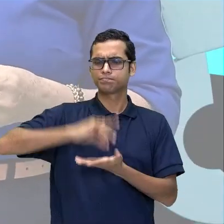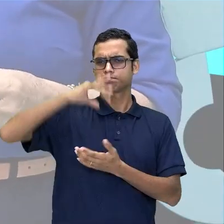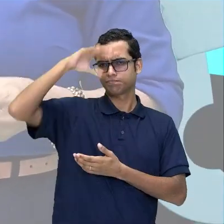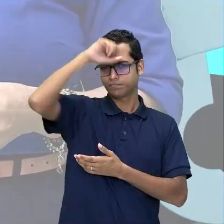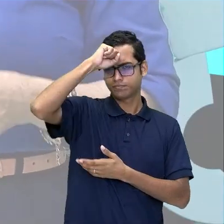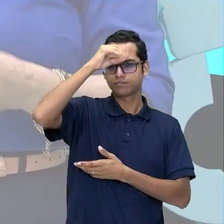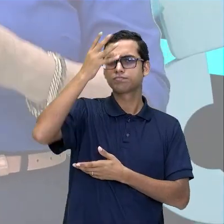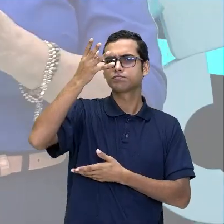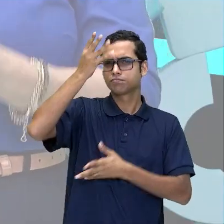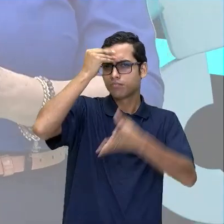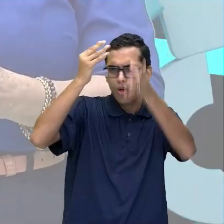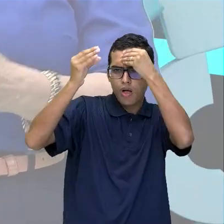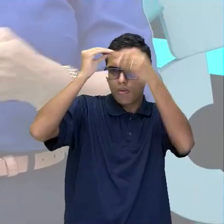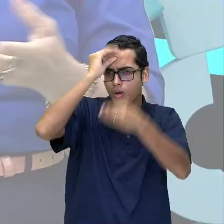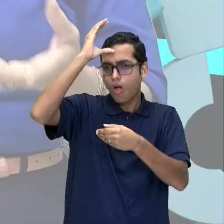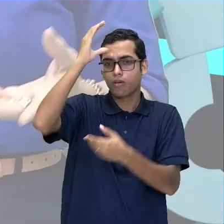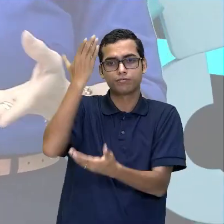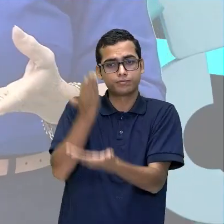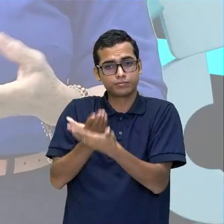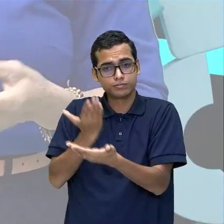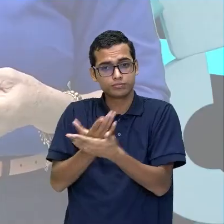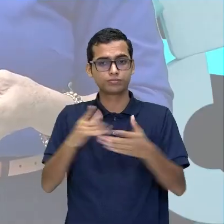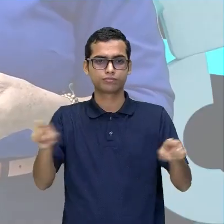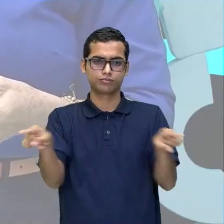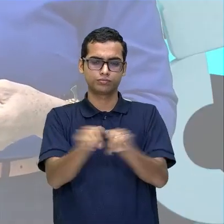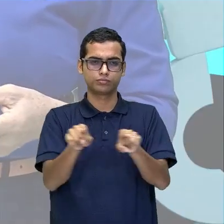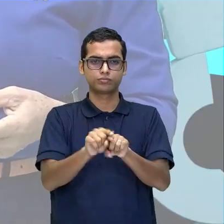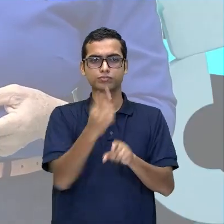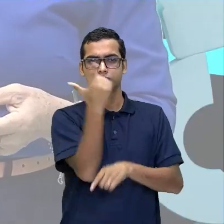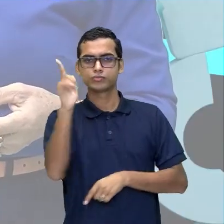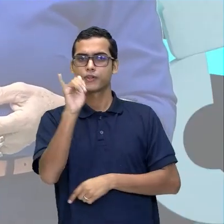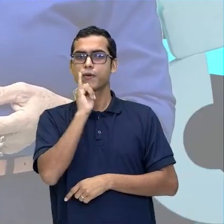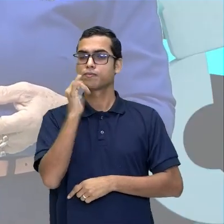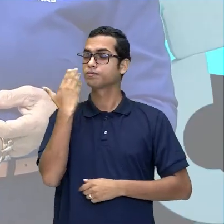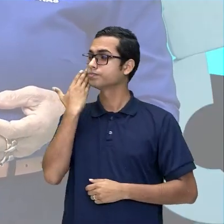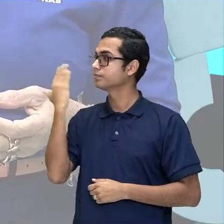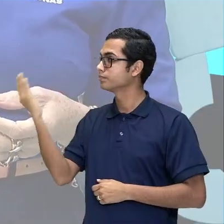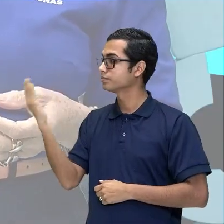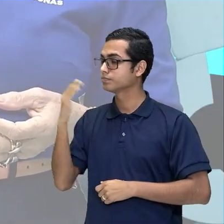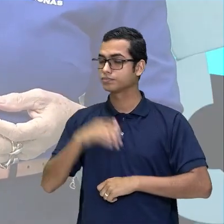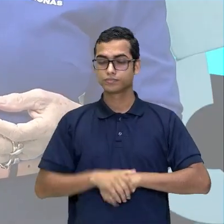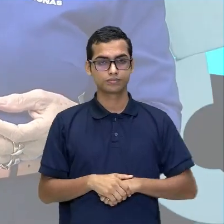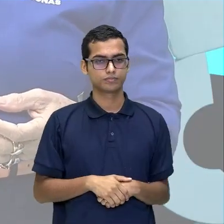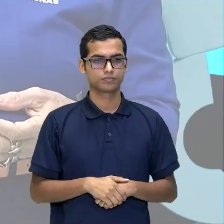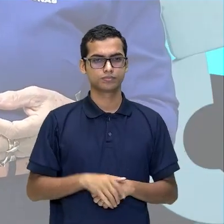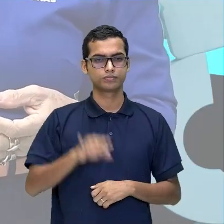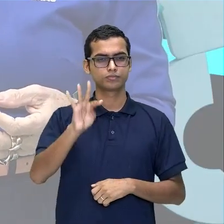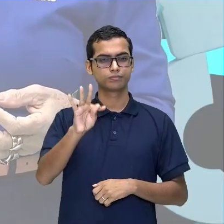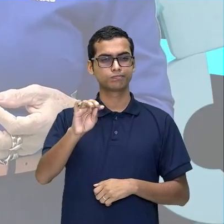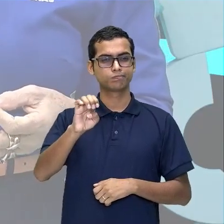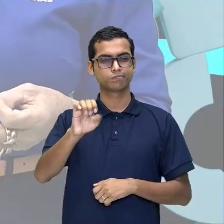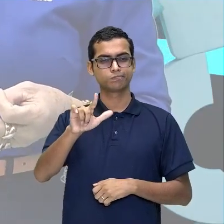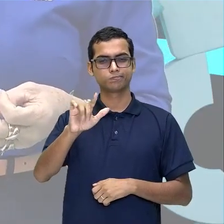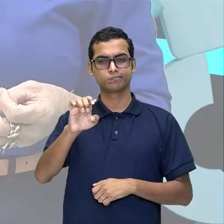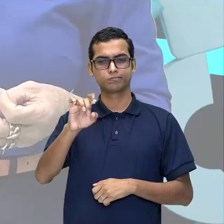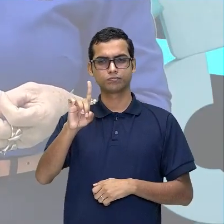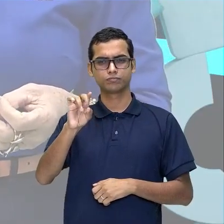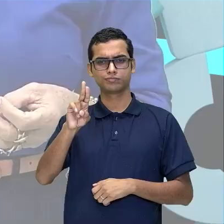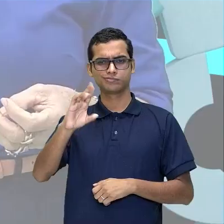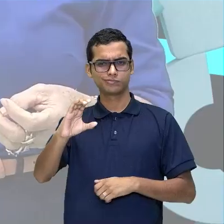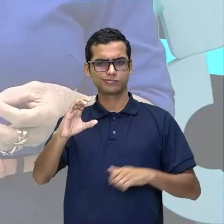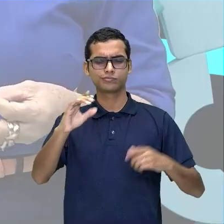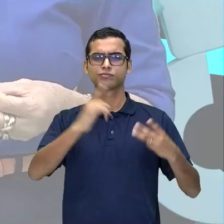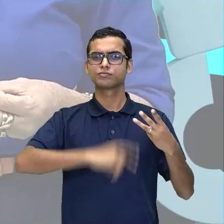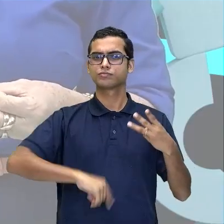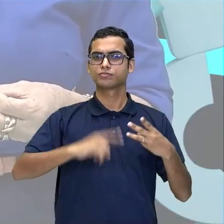por aqui. Um outro exemplo de hipermídia é o Teleduc, e aqui você tem o endereço, é muito importante, se